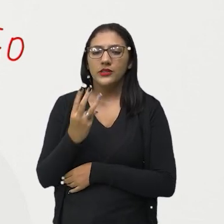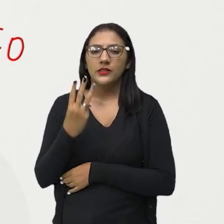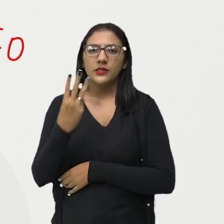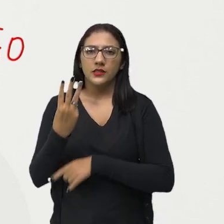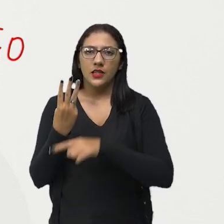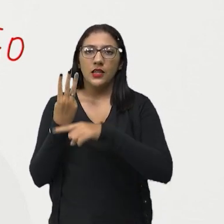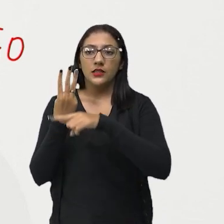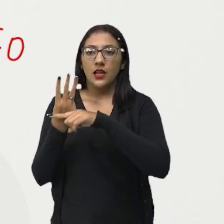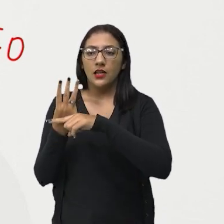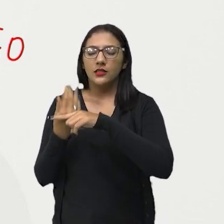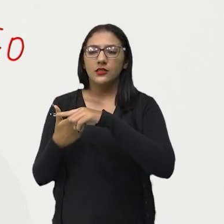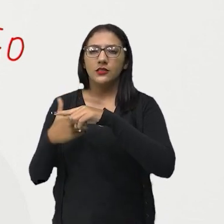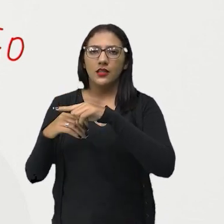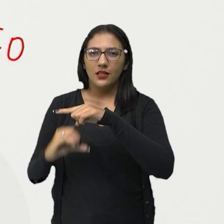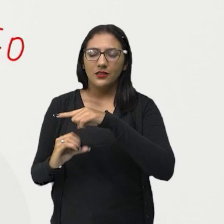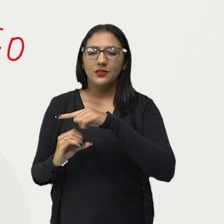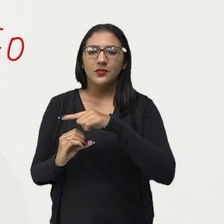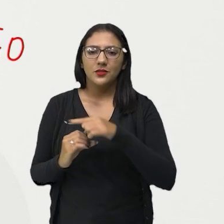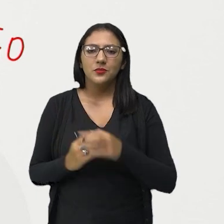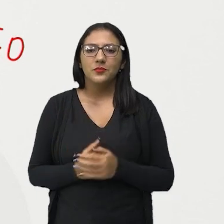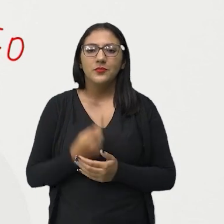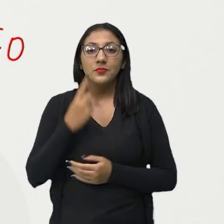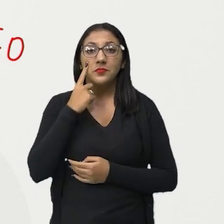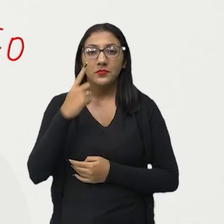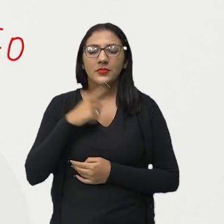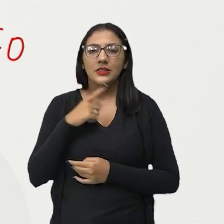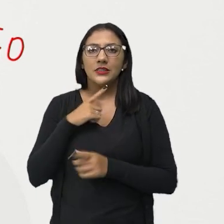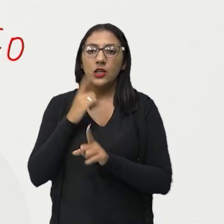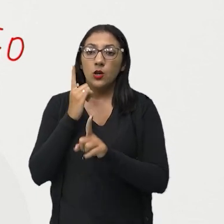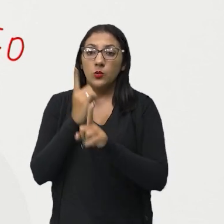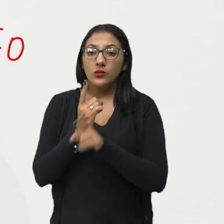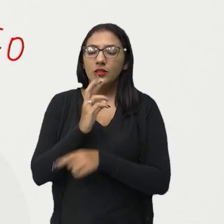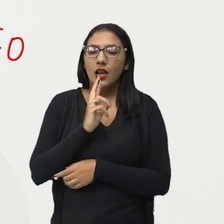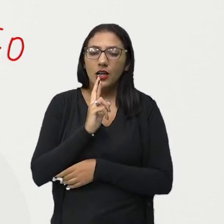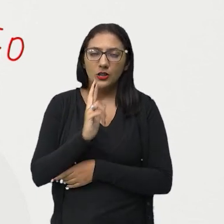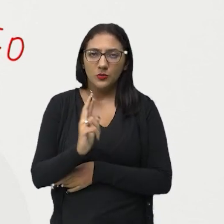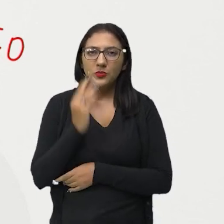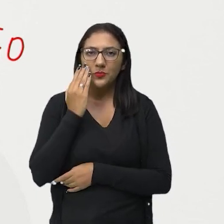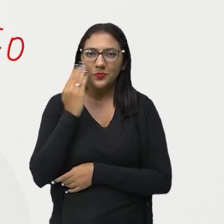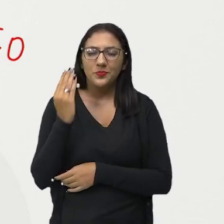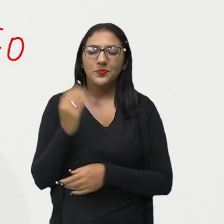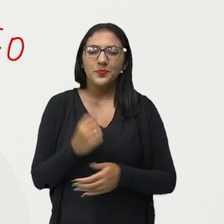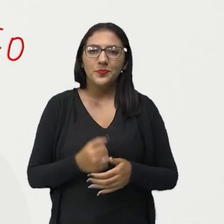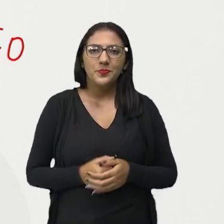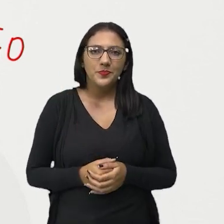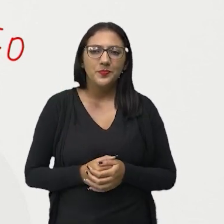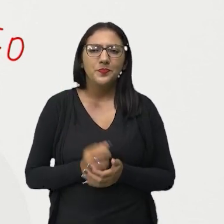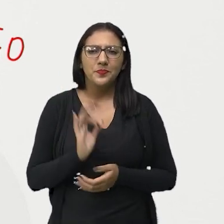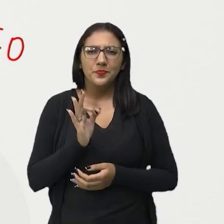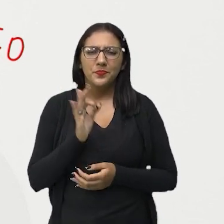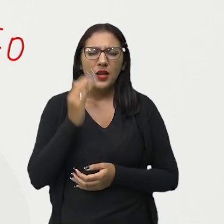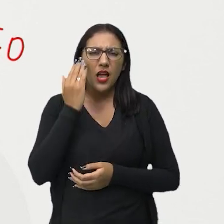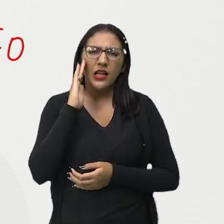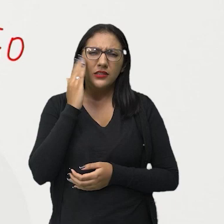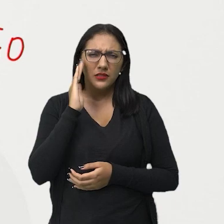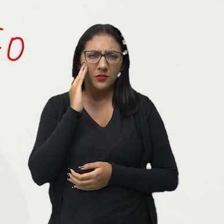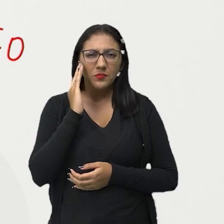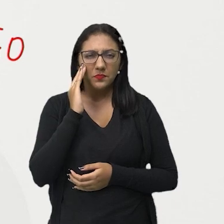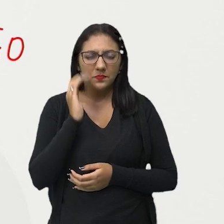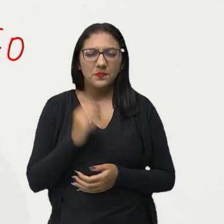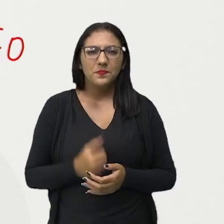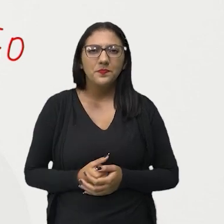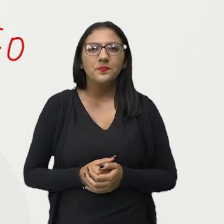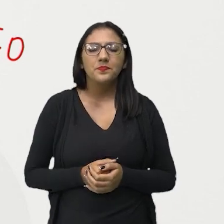resultado 3 décimos. Esse, então, é o nosso resultado para essa questão. Beleza? Conseguiu entender direitinho